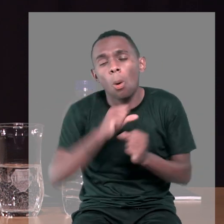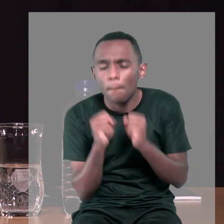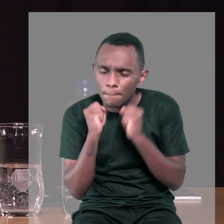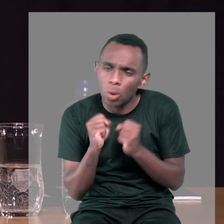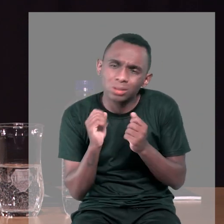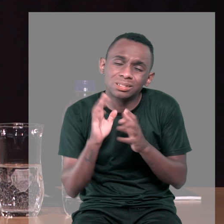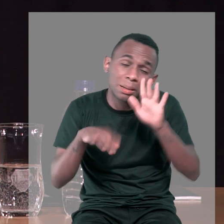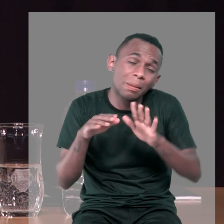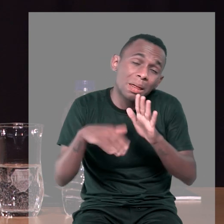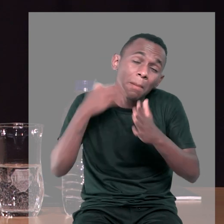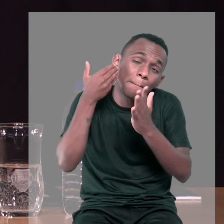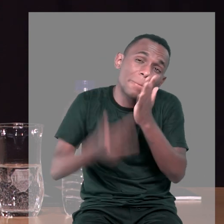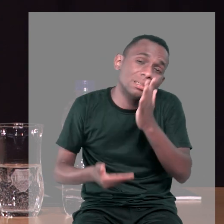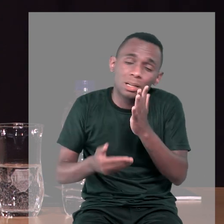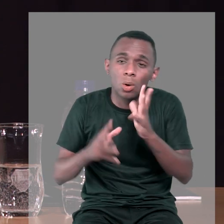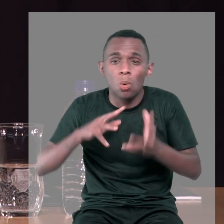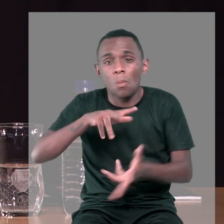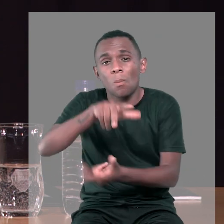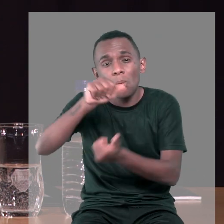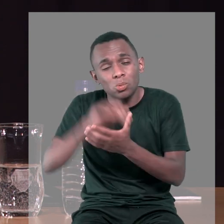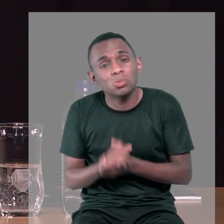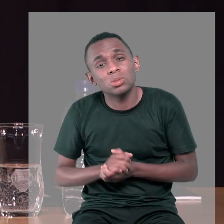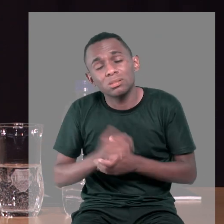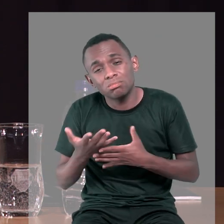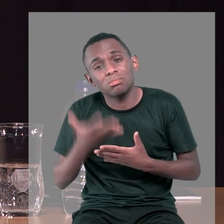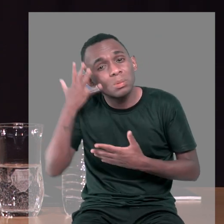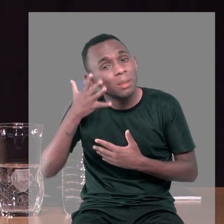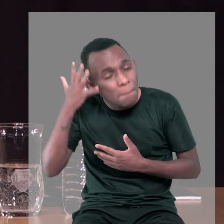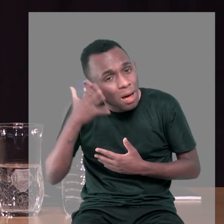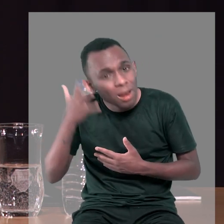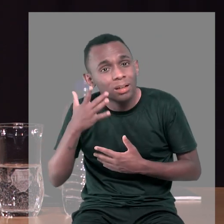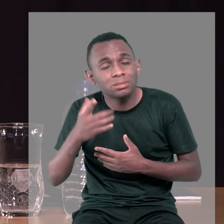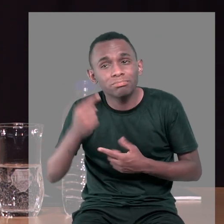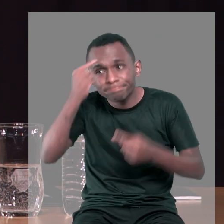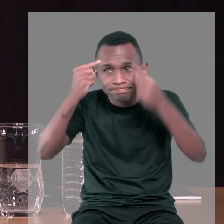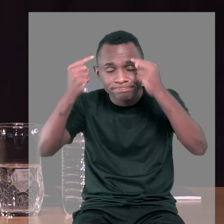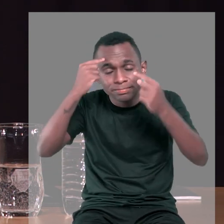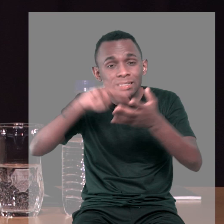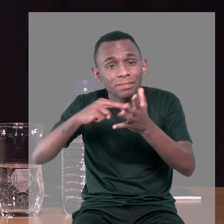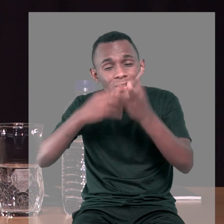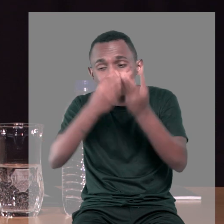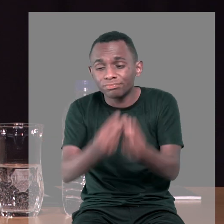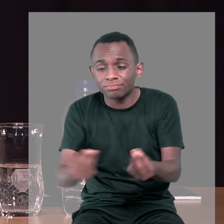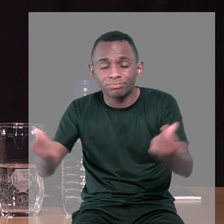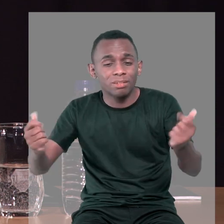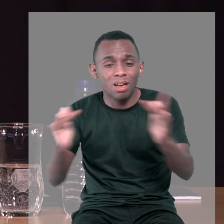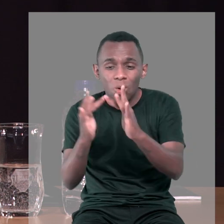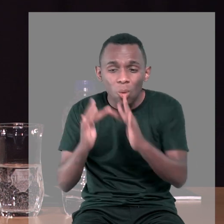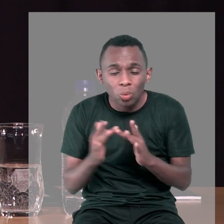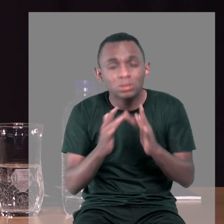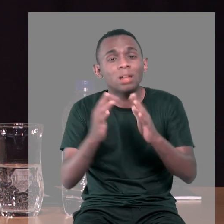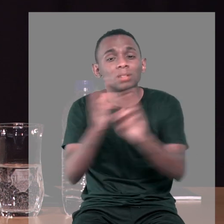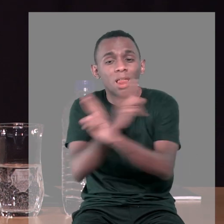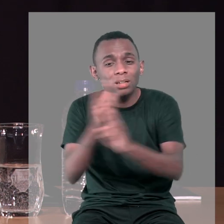mundo. E destrói, a meu ver, produzindo essa adesão, né,